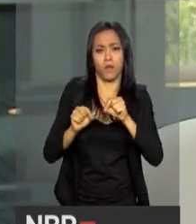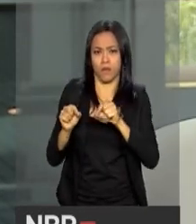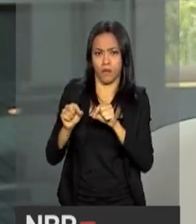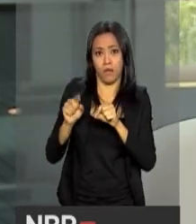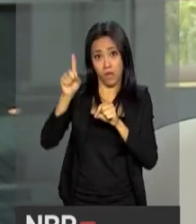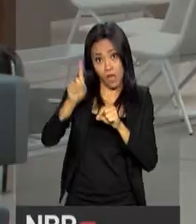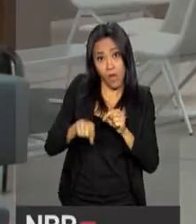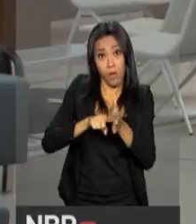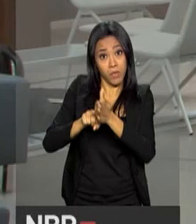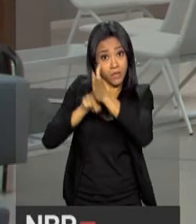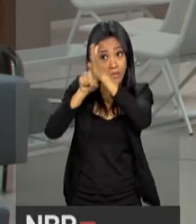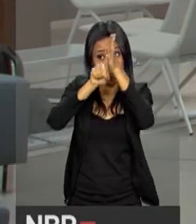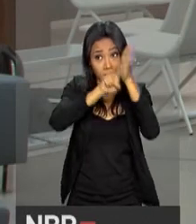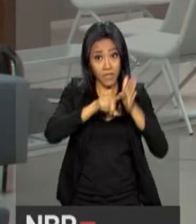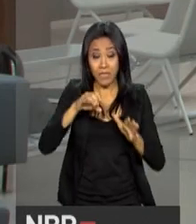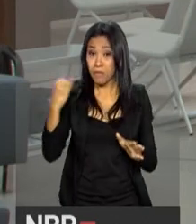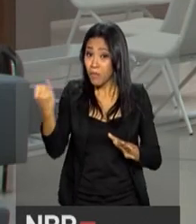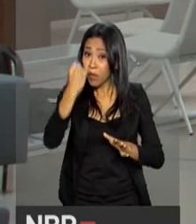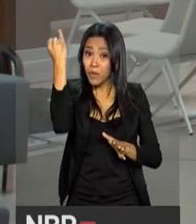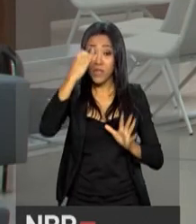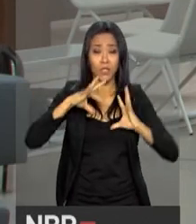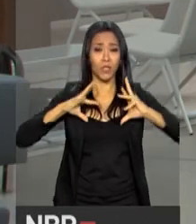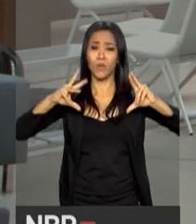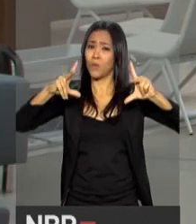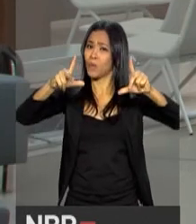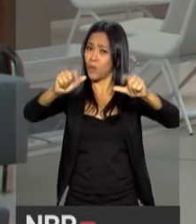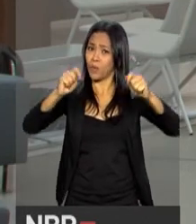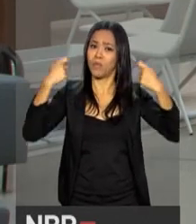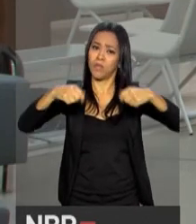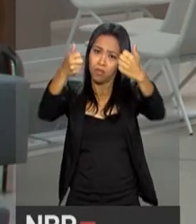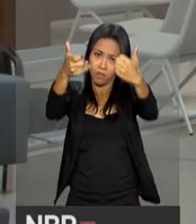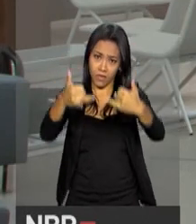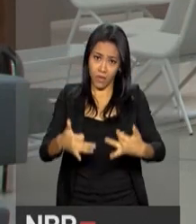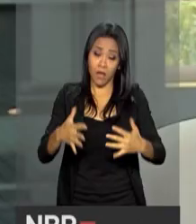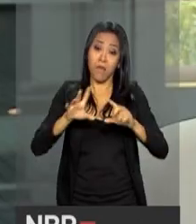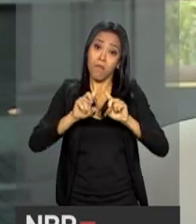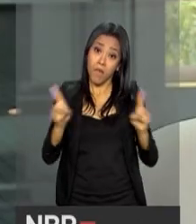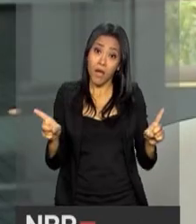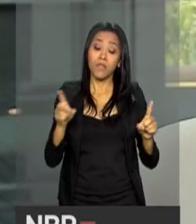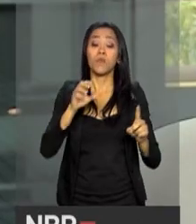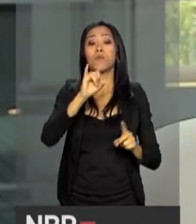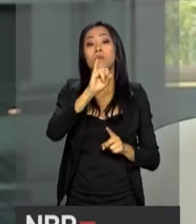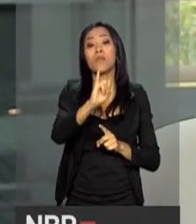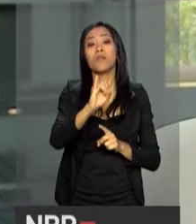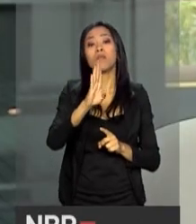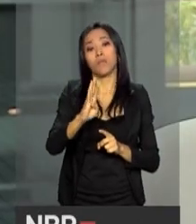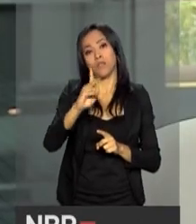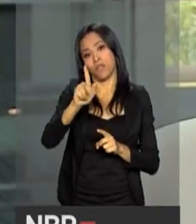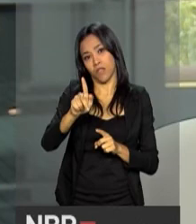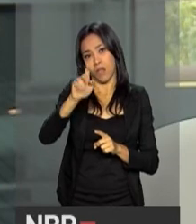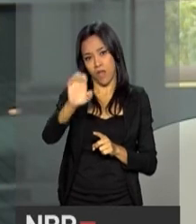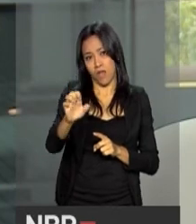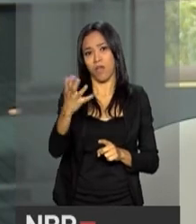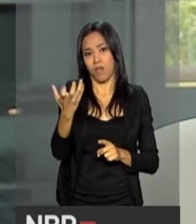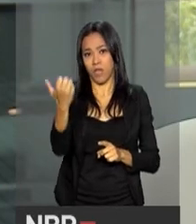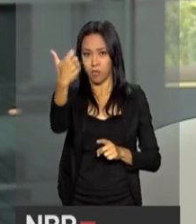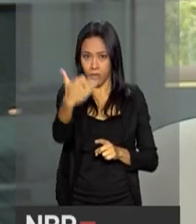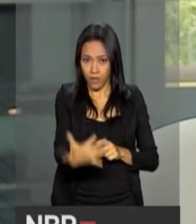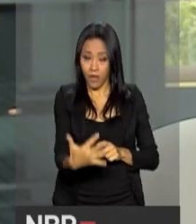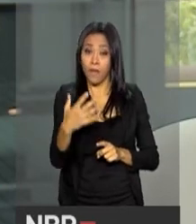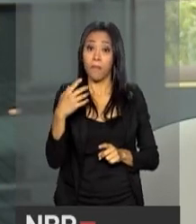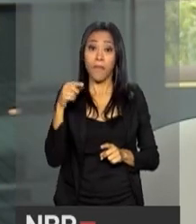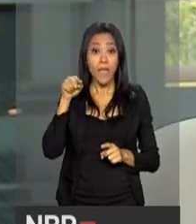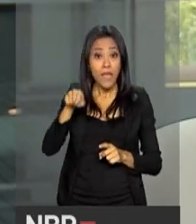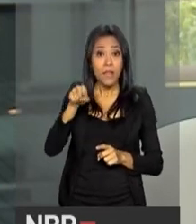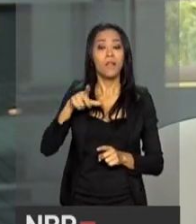disse é uma pesquisa universal importante que todos estejam retratados mas o ibge é e eu gostaria de enfatizar ele tem